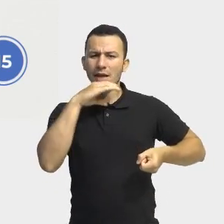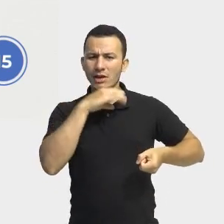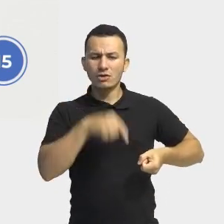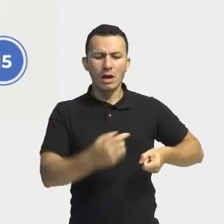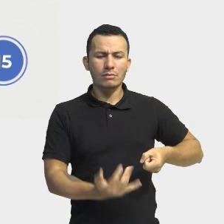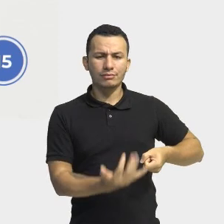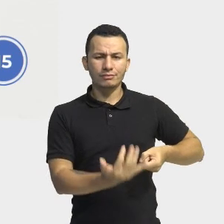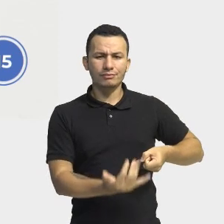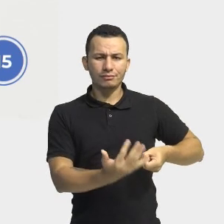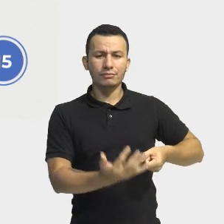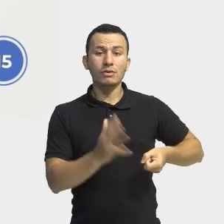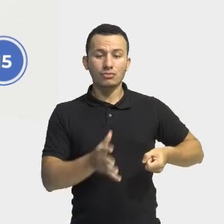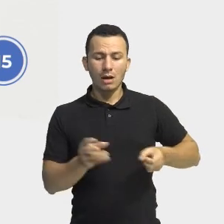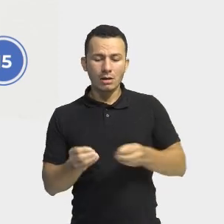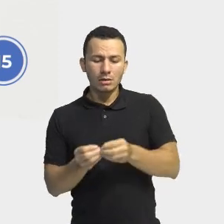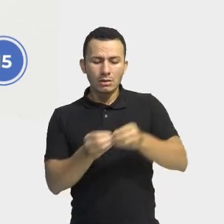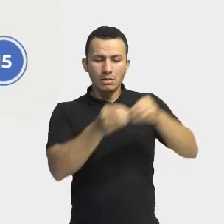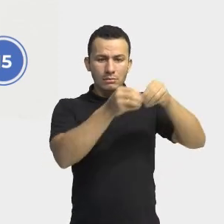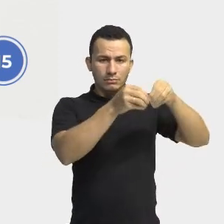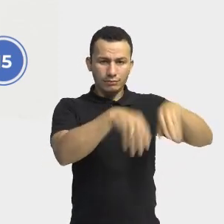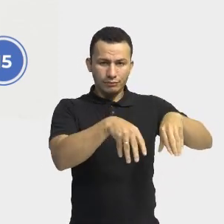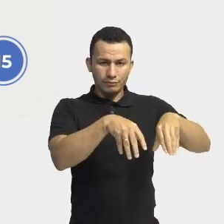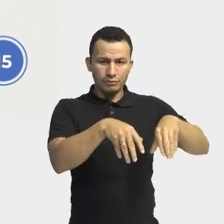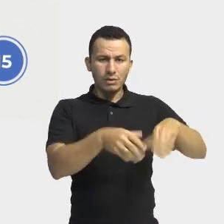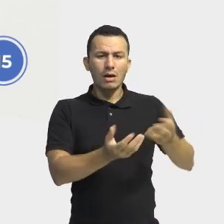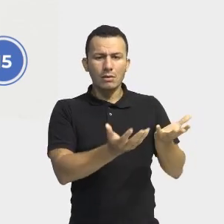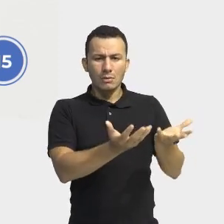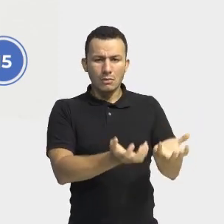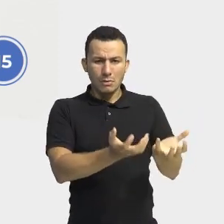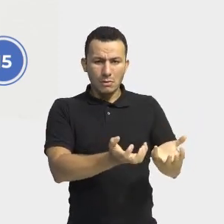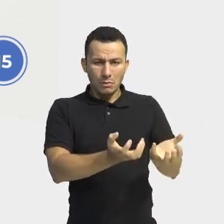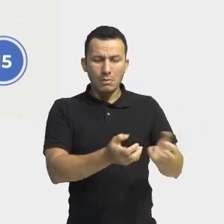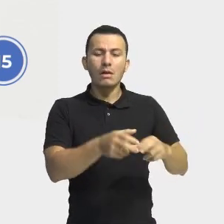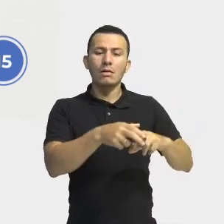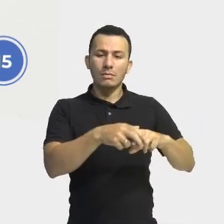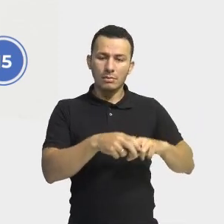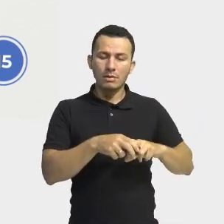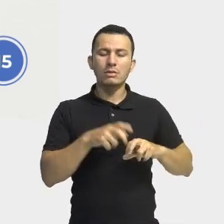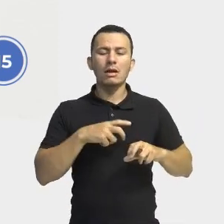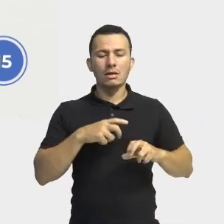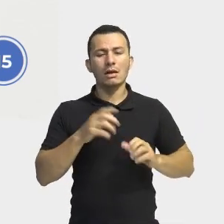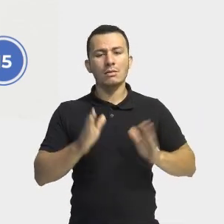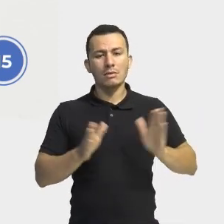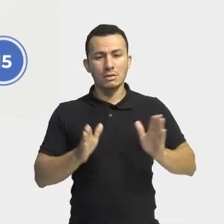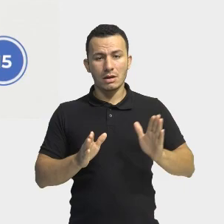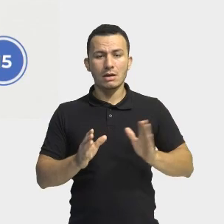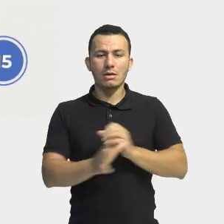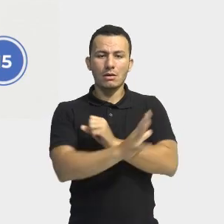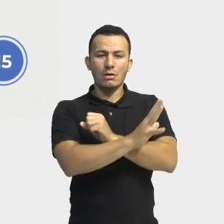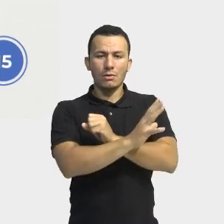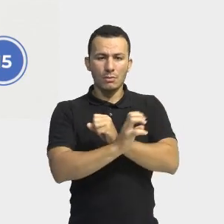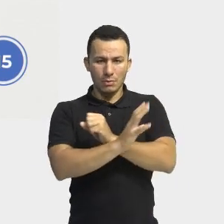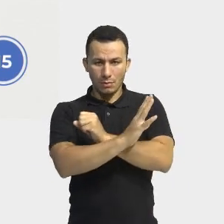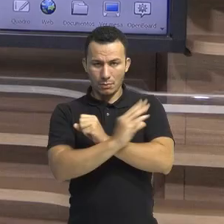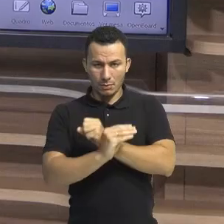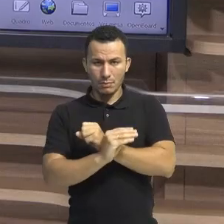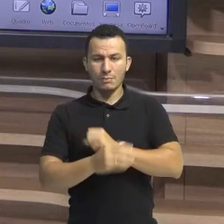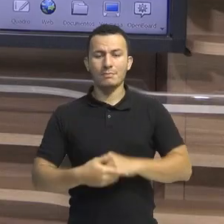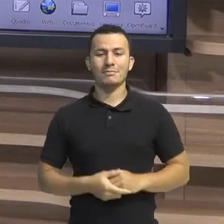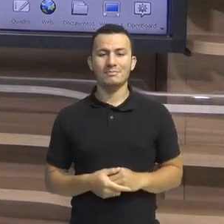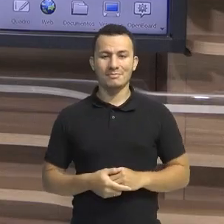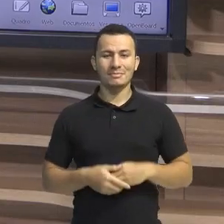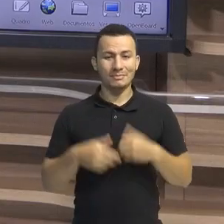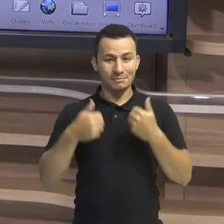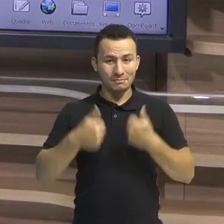ele absorve da boca do fogão, ou seja, ali da frigideira. Portanto, este é um processo endotérmico.